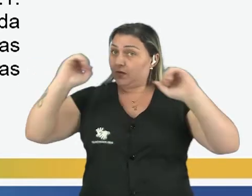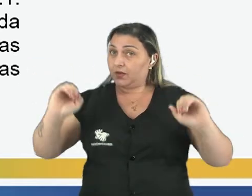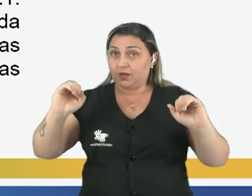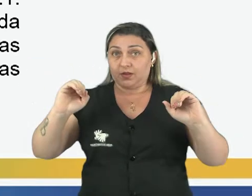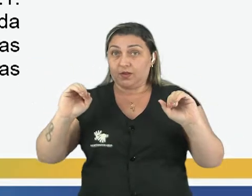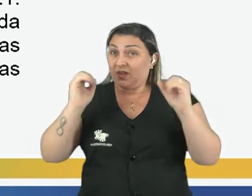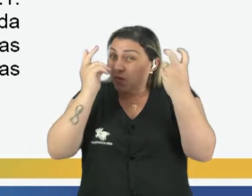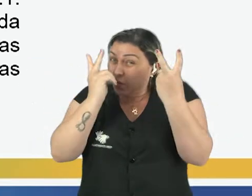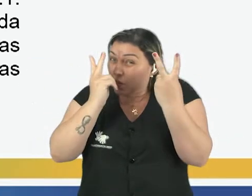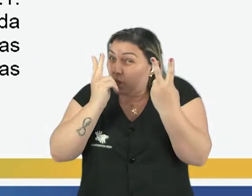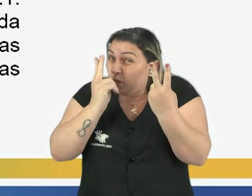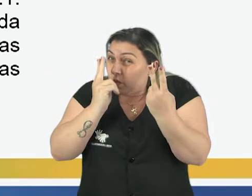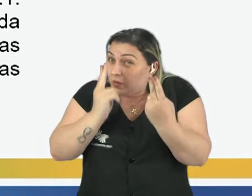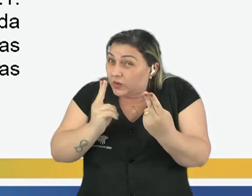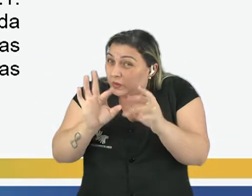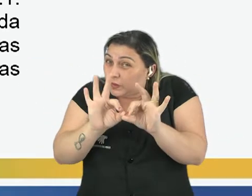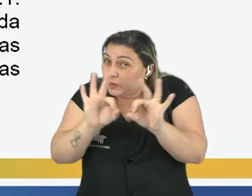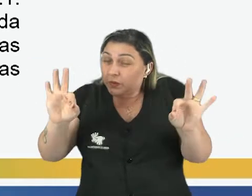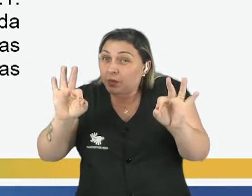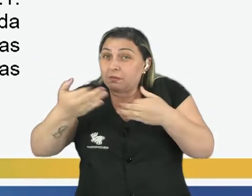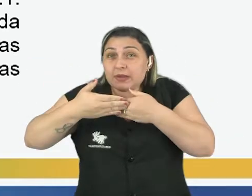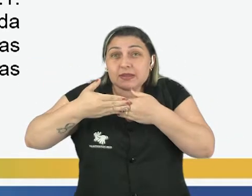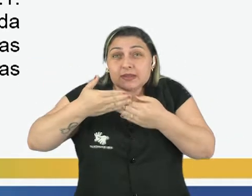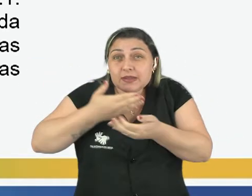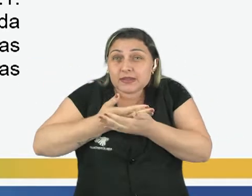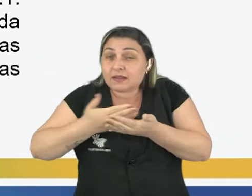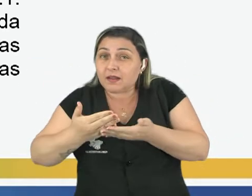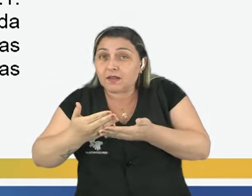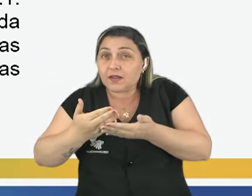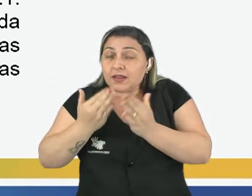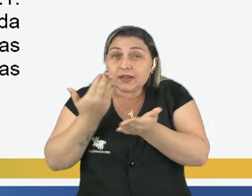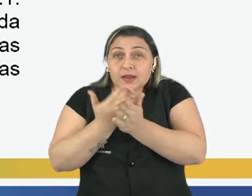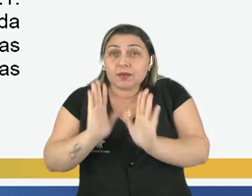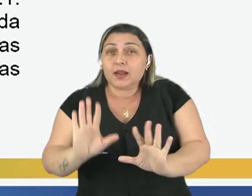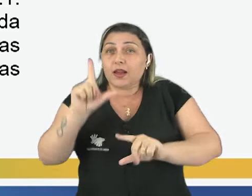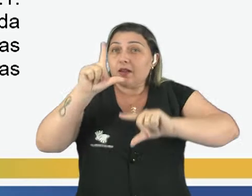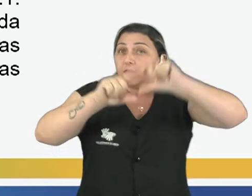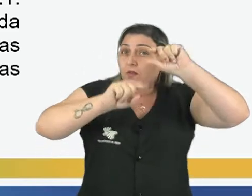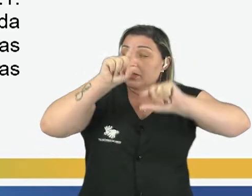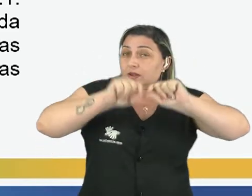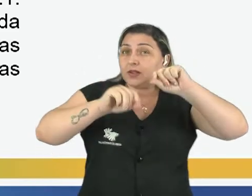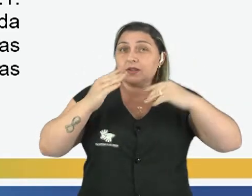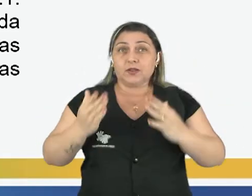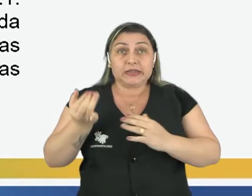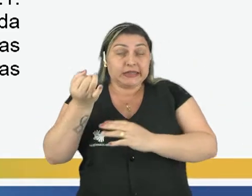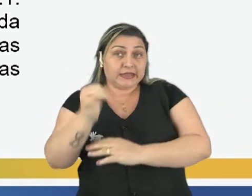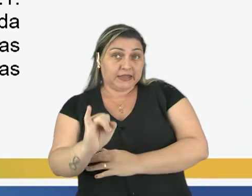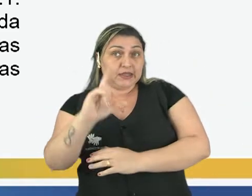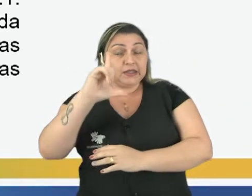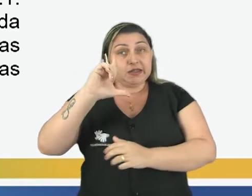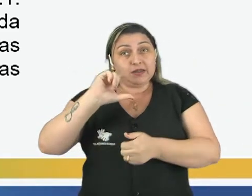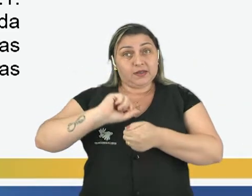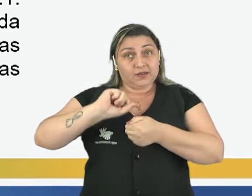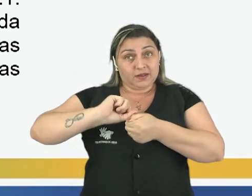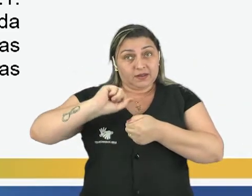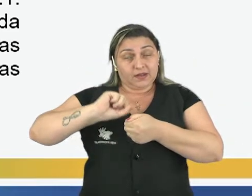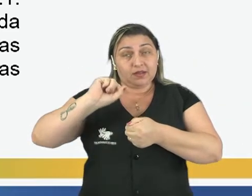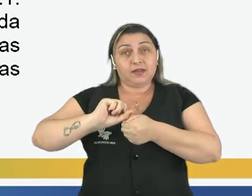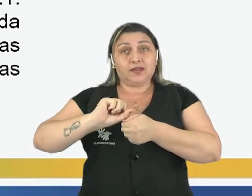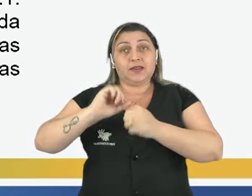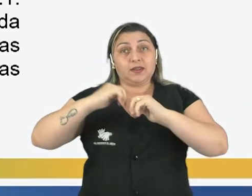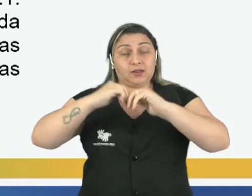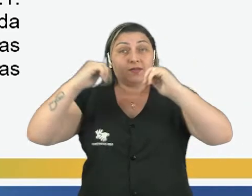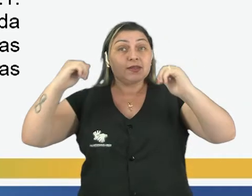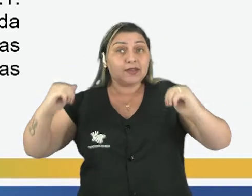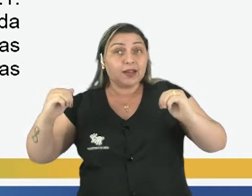céu exatamente onde se iniciava ou se findava uma constelação. Se tivessem feito isso, as